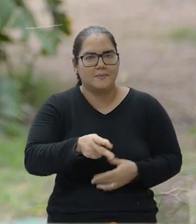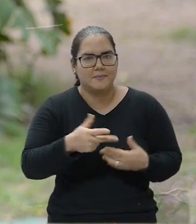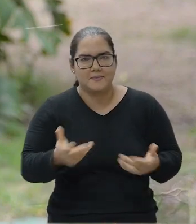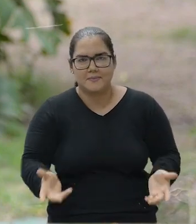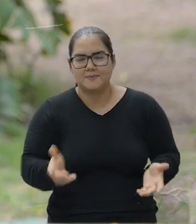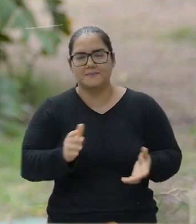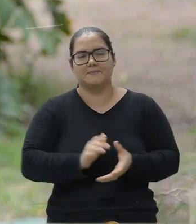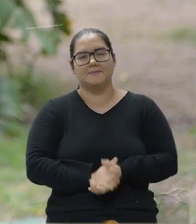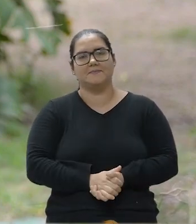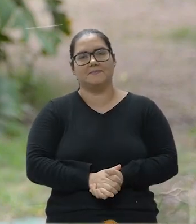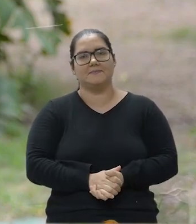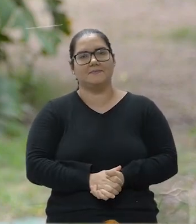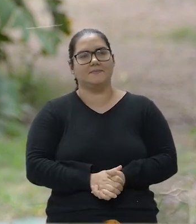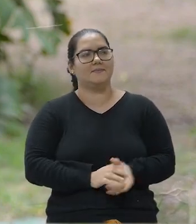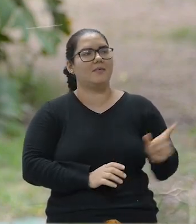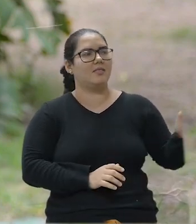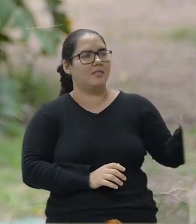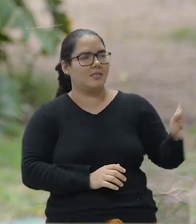escrita.